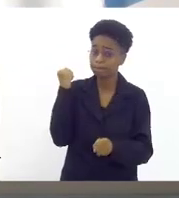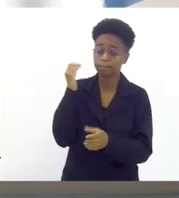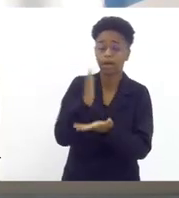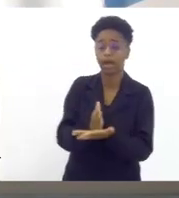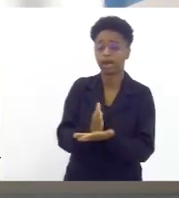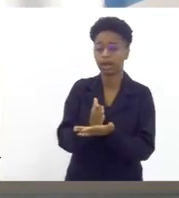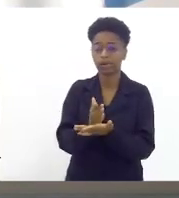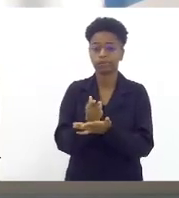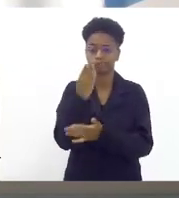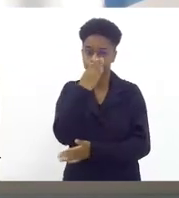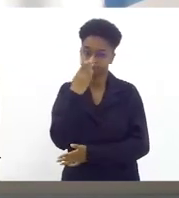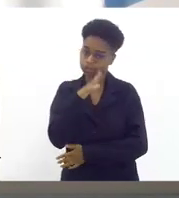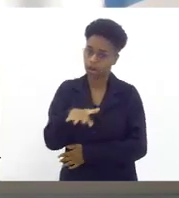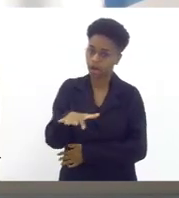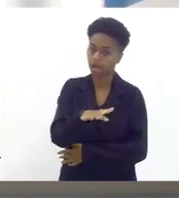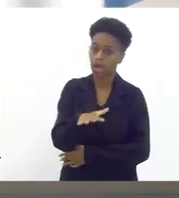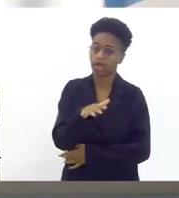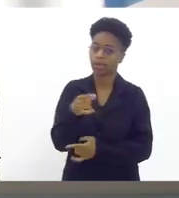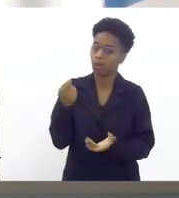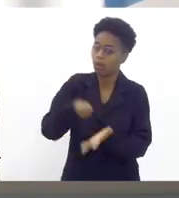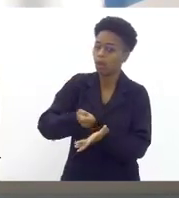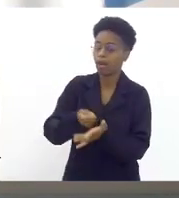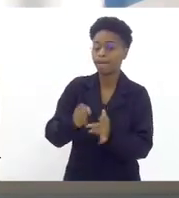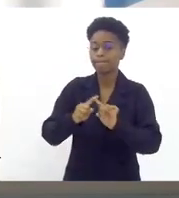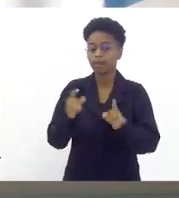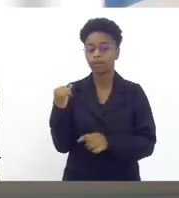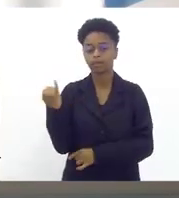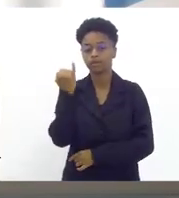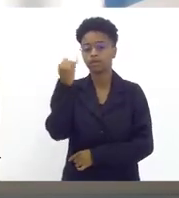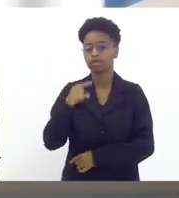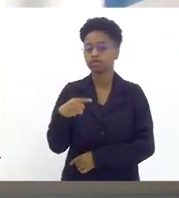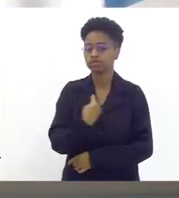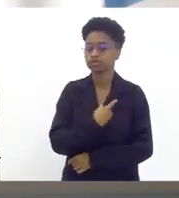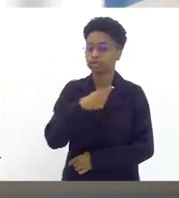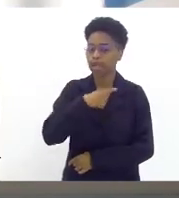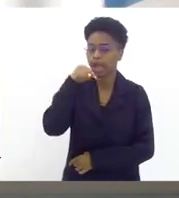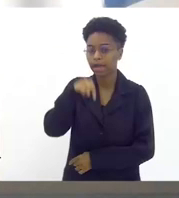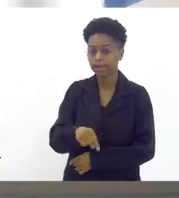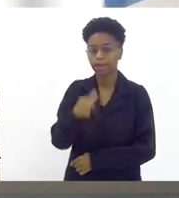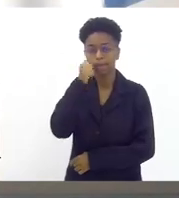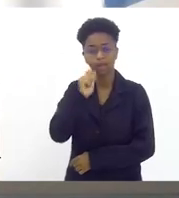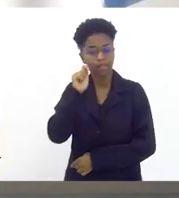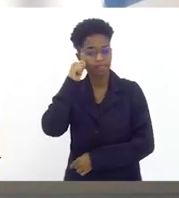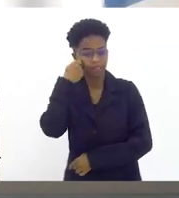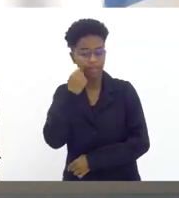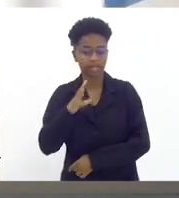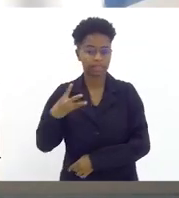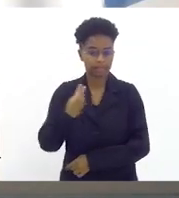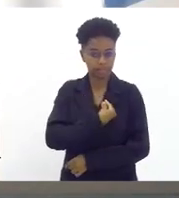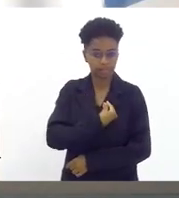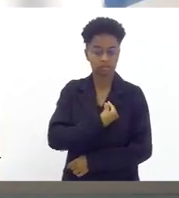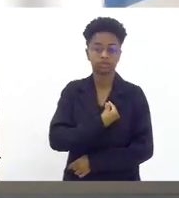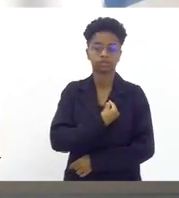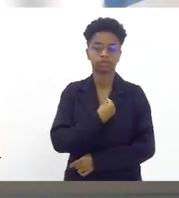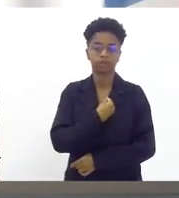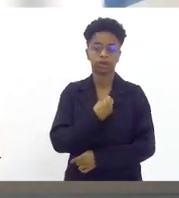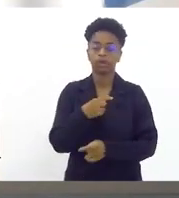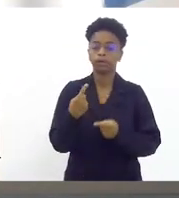de prostituição compulsória. Então, é muito importante, quando nós temos aqui uma mulher negra, transexual,